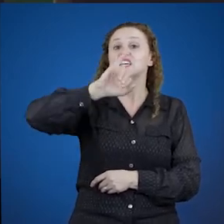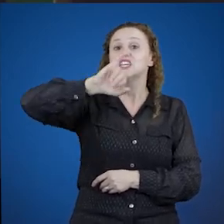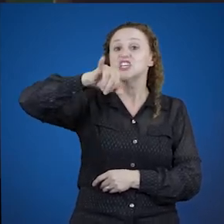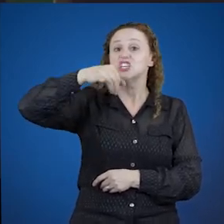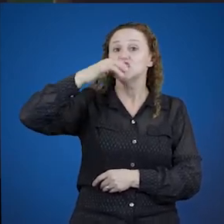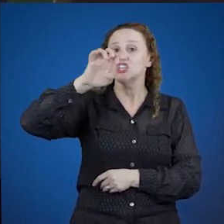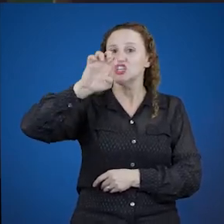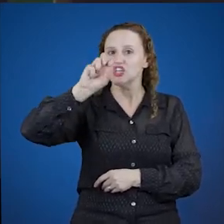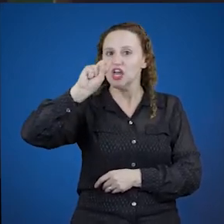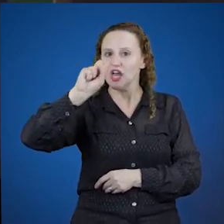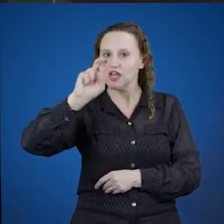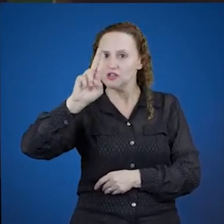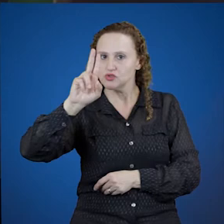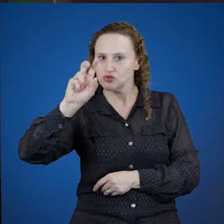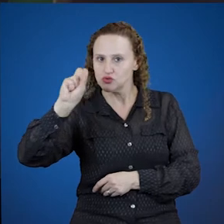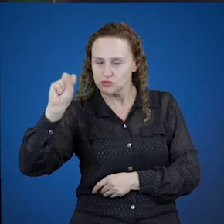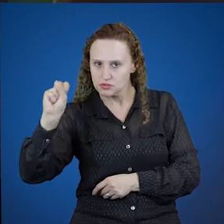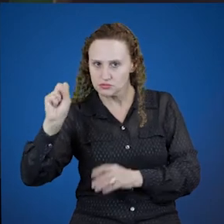Jesus